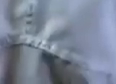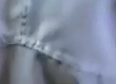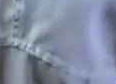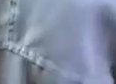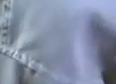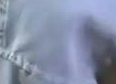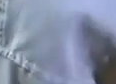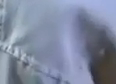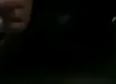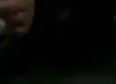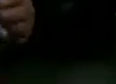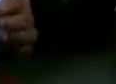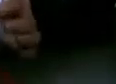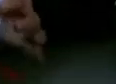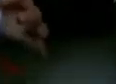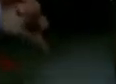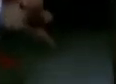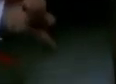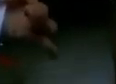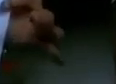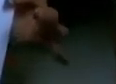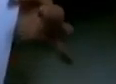fazer xilogravura.